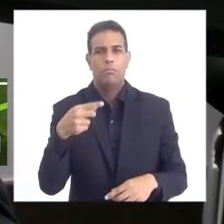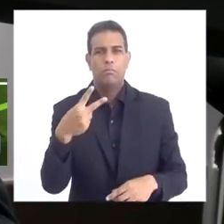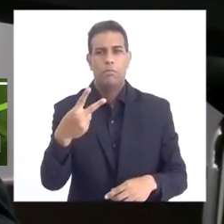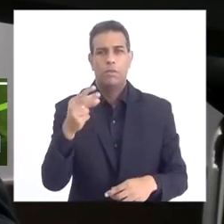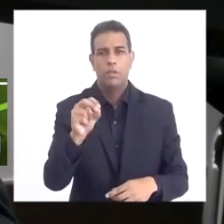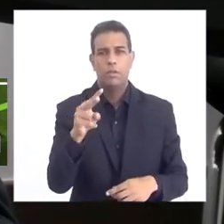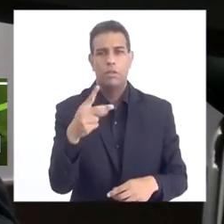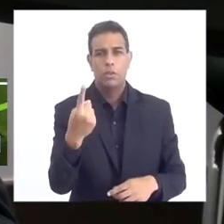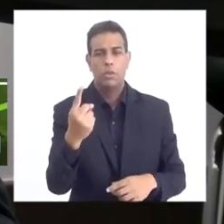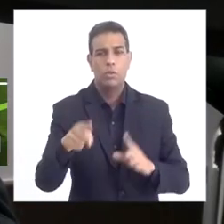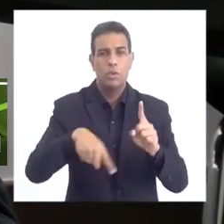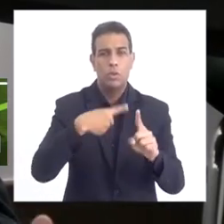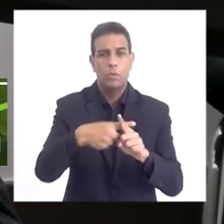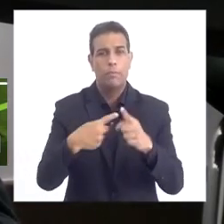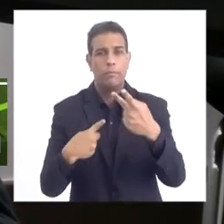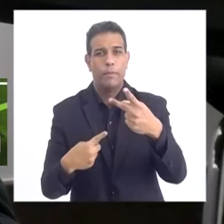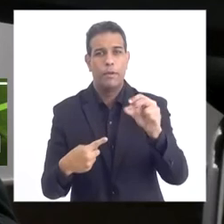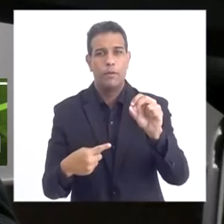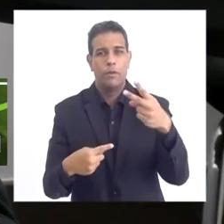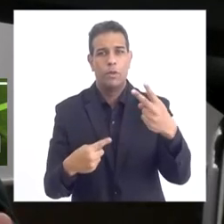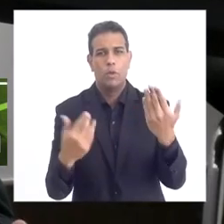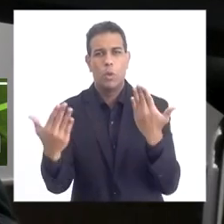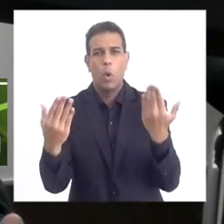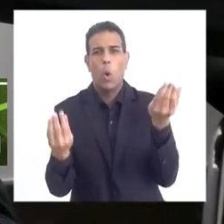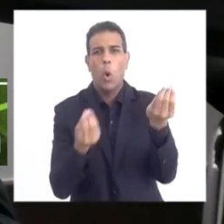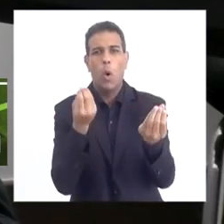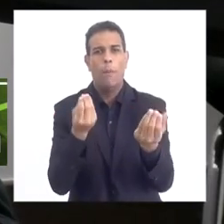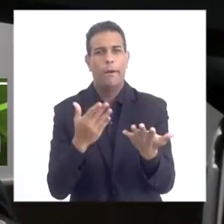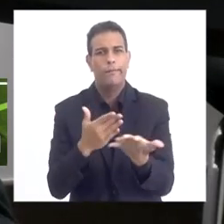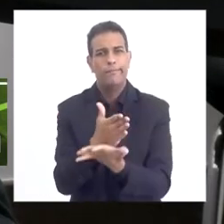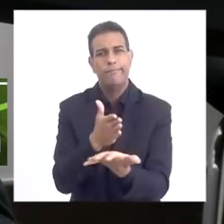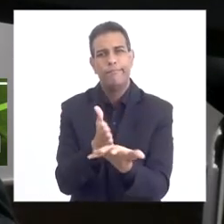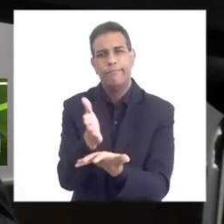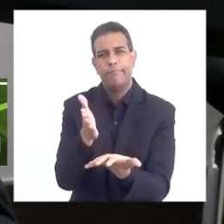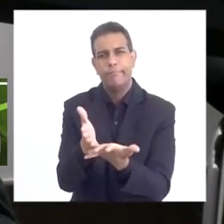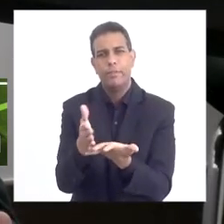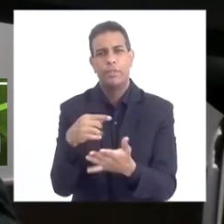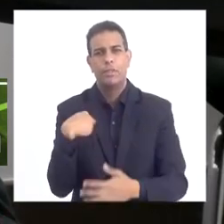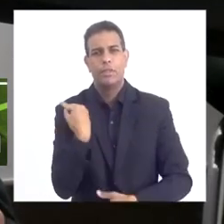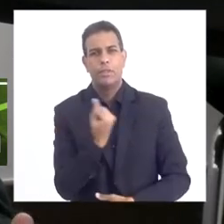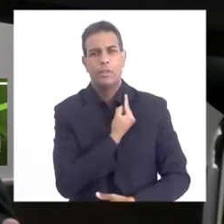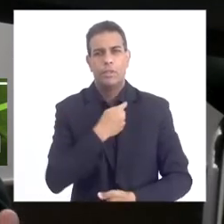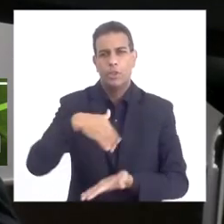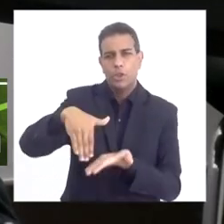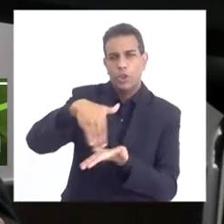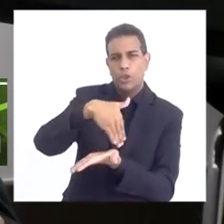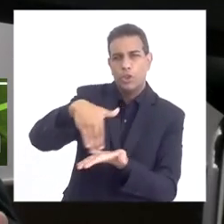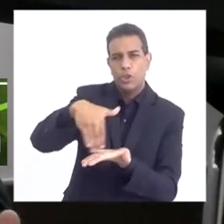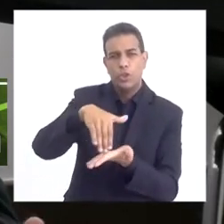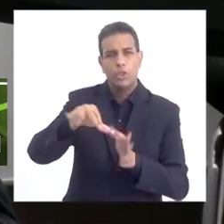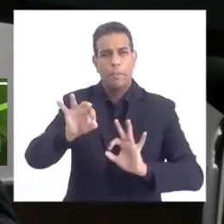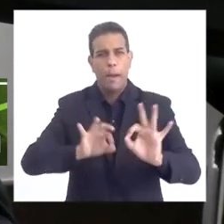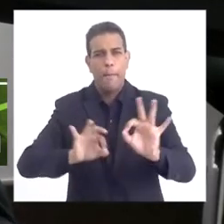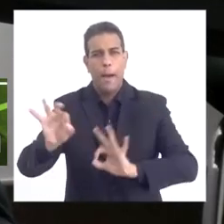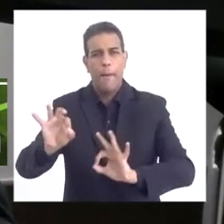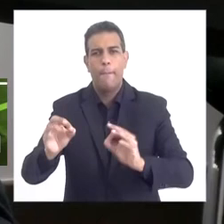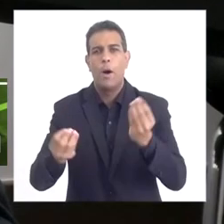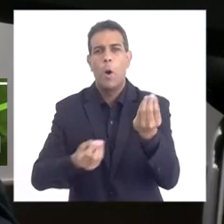22, que eu não sei com que indicador a Secretaria de Planejamento